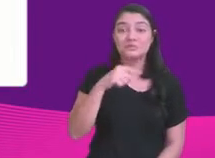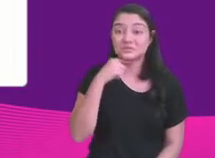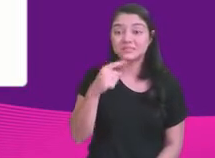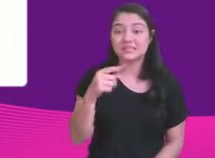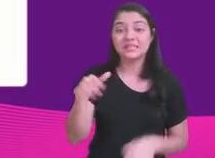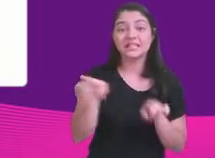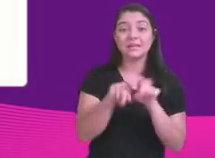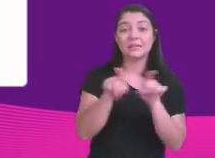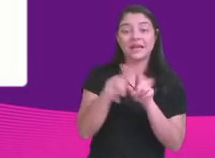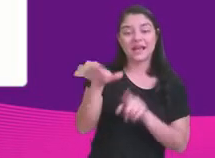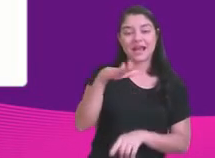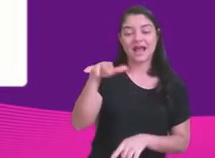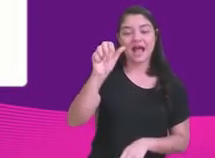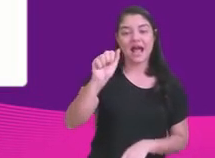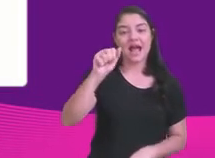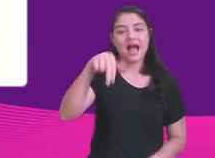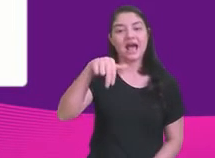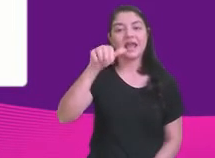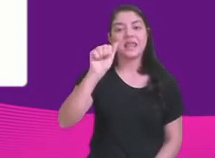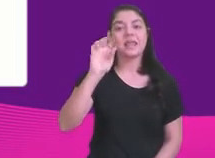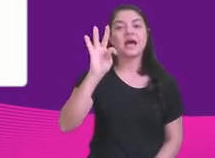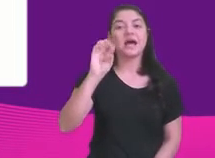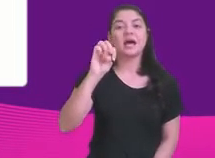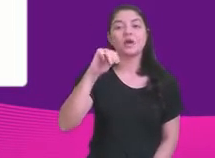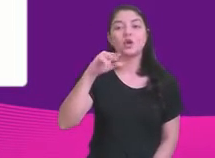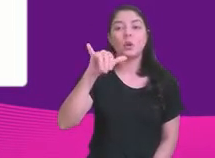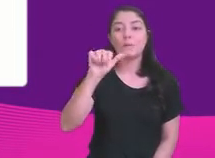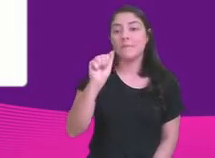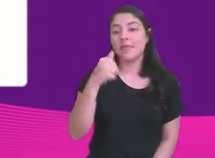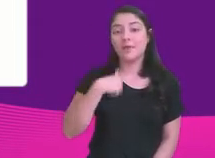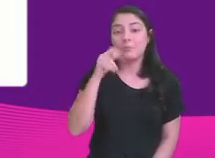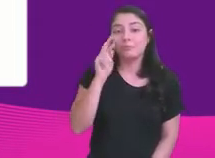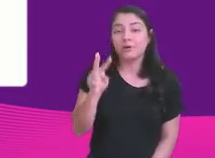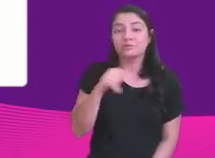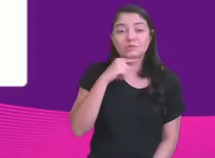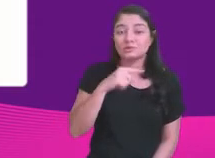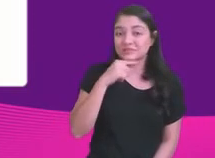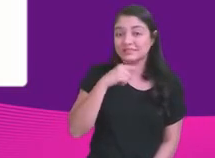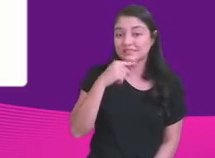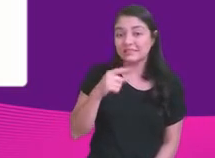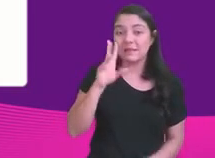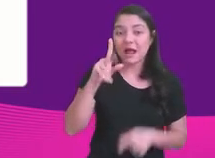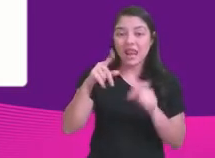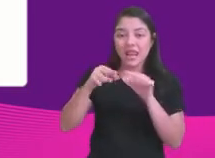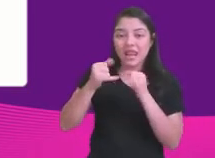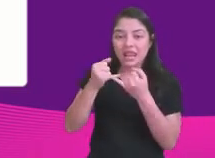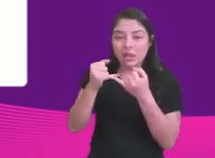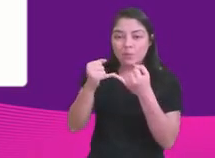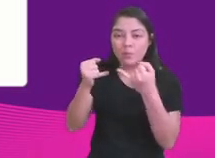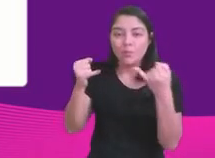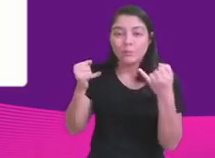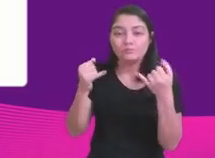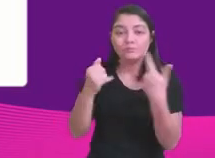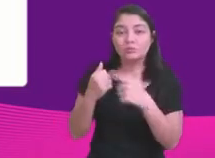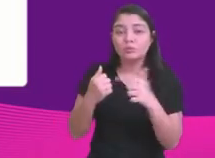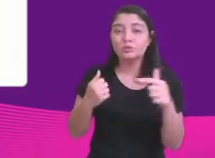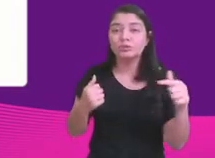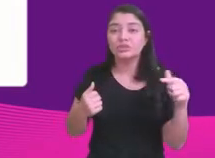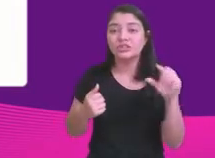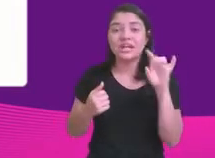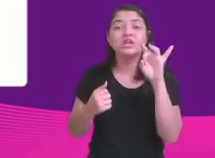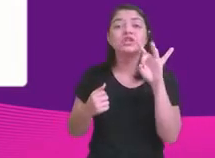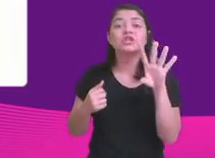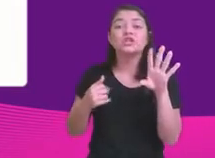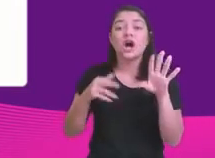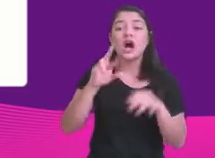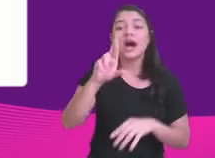A gente dizia que existia um ligamento lateral do reto. Esse ligamento, na verdade, nunca existiu. Eram simplesmente ramos do